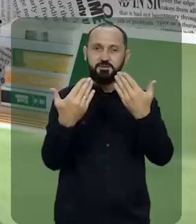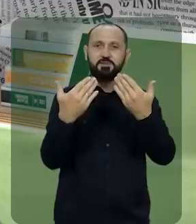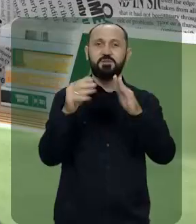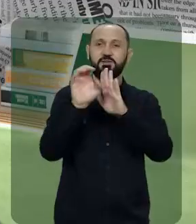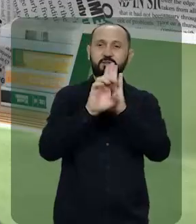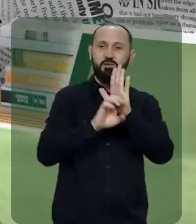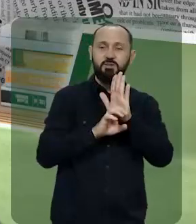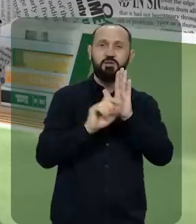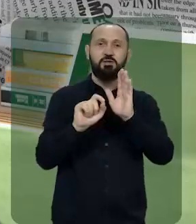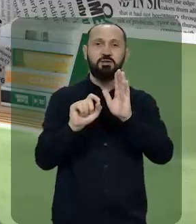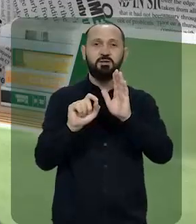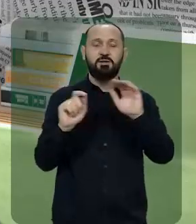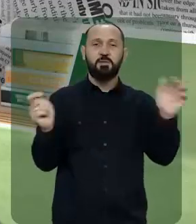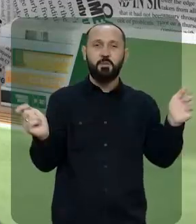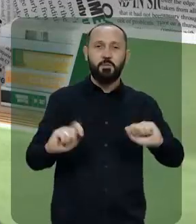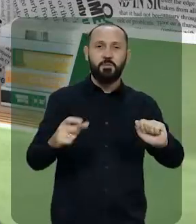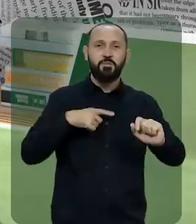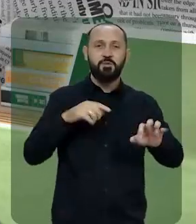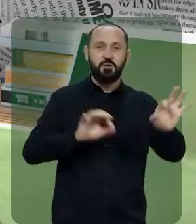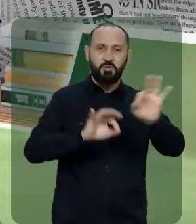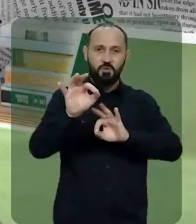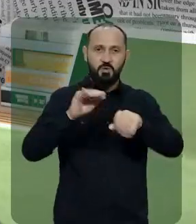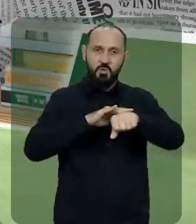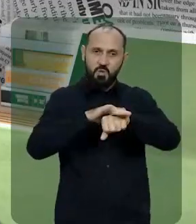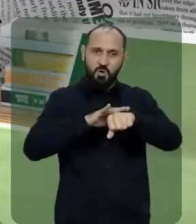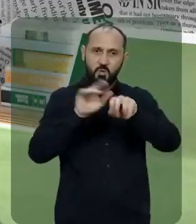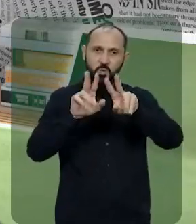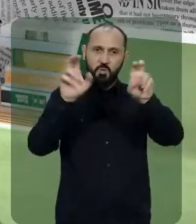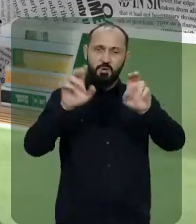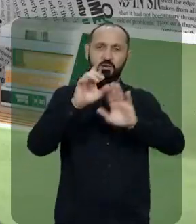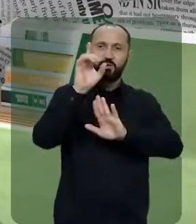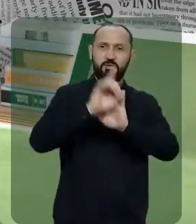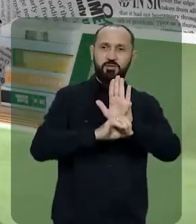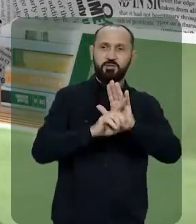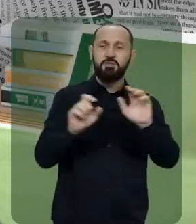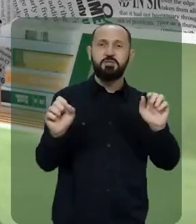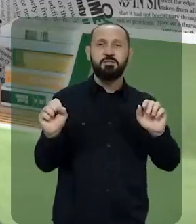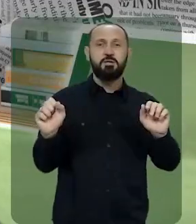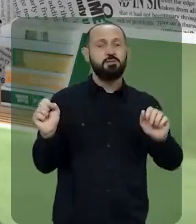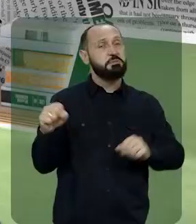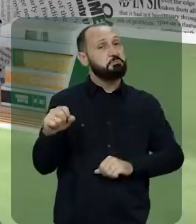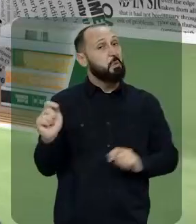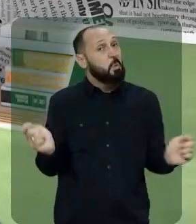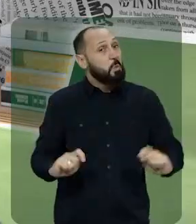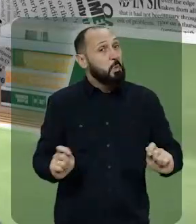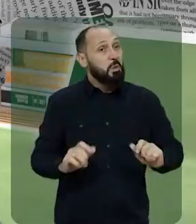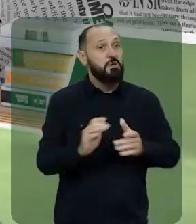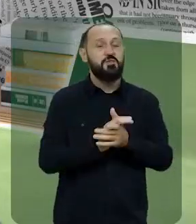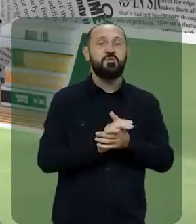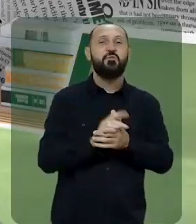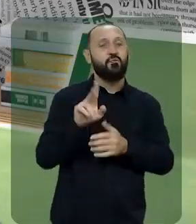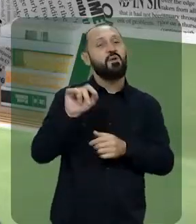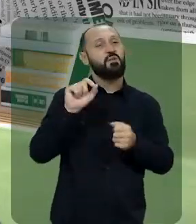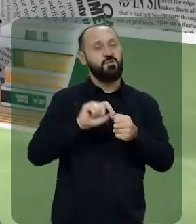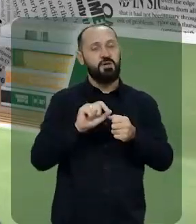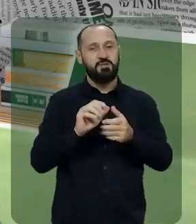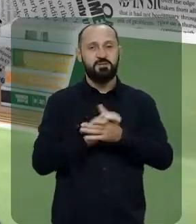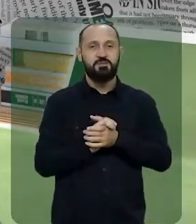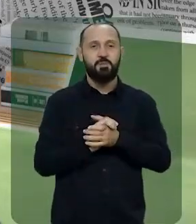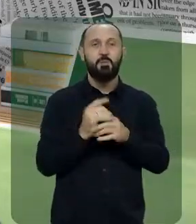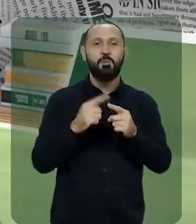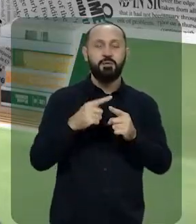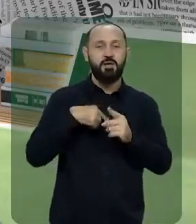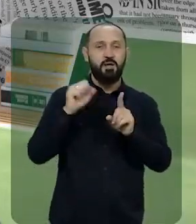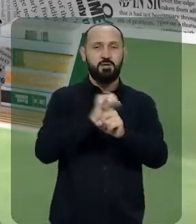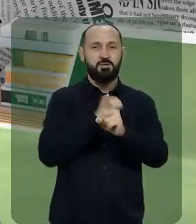né, lá na escola, onde for, na associação, ter um momento para discutir o estatuto, onde